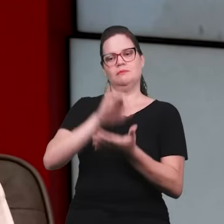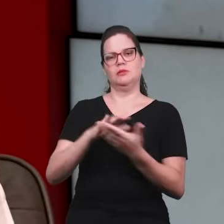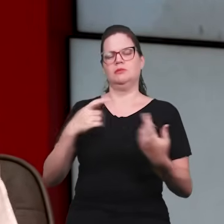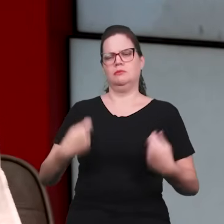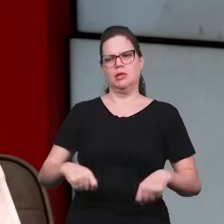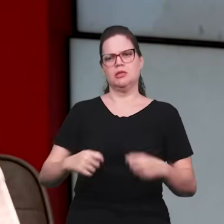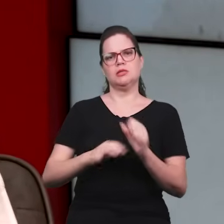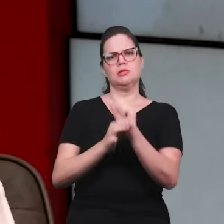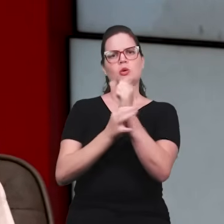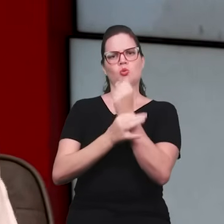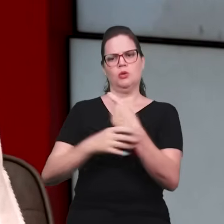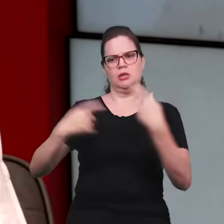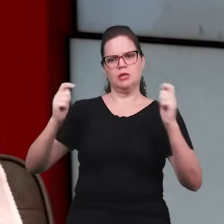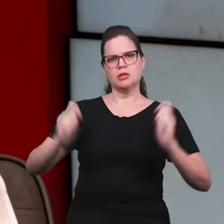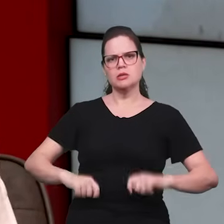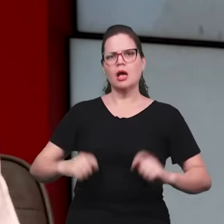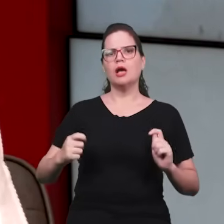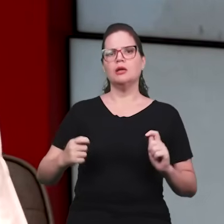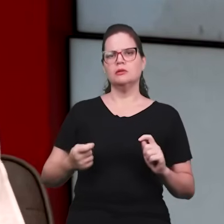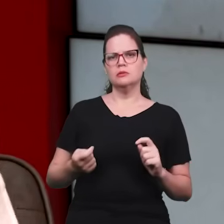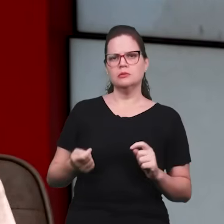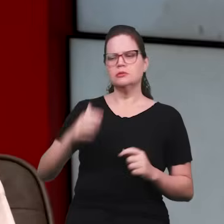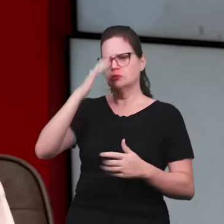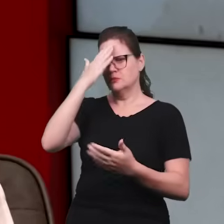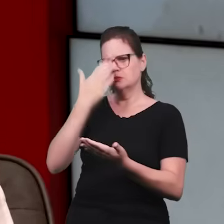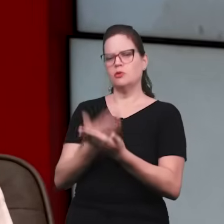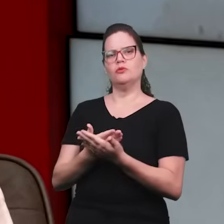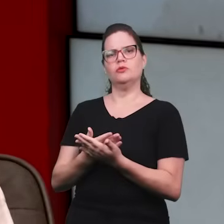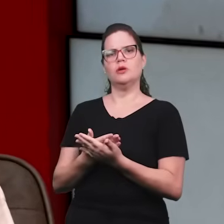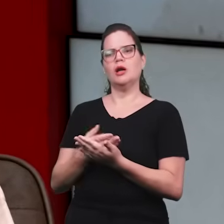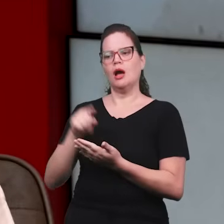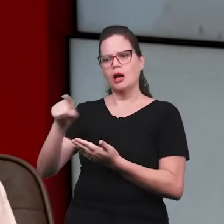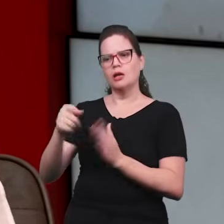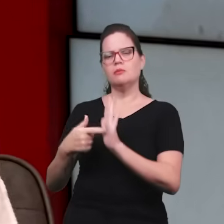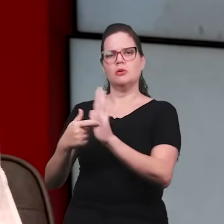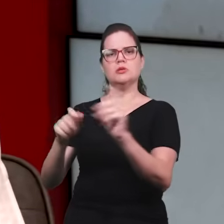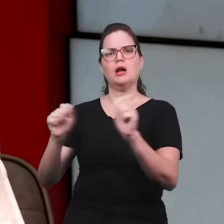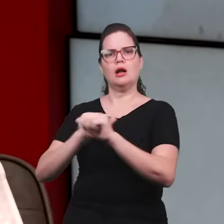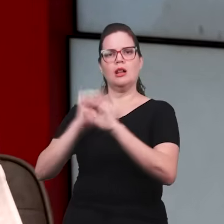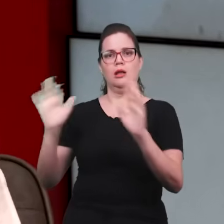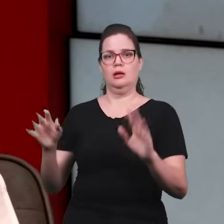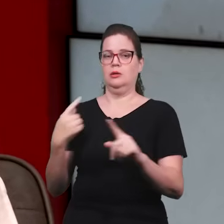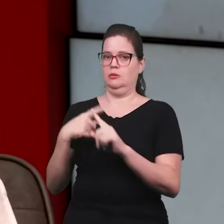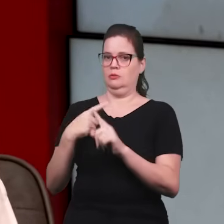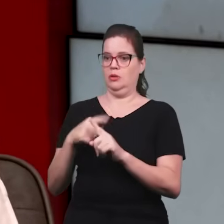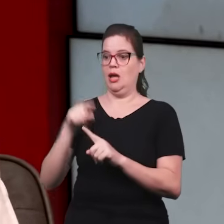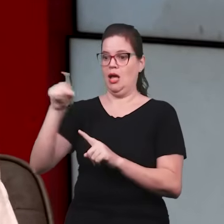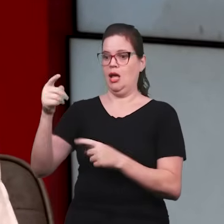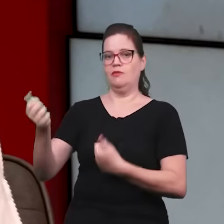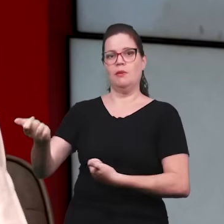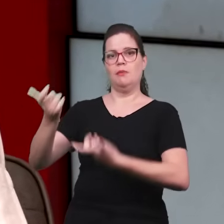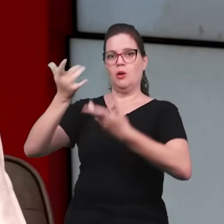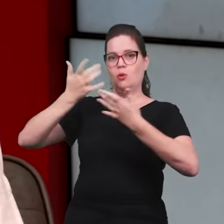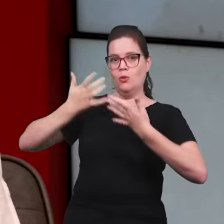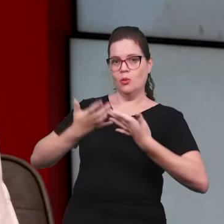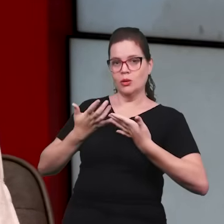Precisa ser esse canal, esse veículo de segurança para o marido, onde ela vai receber as informações, onde ele pode ficar